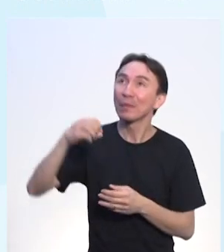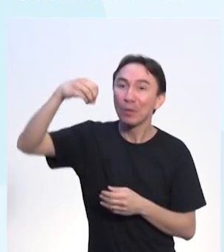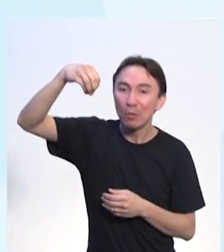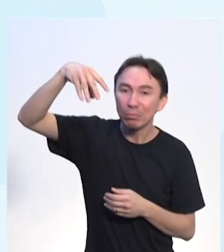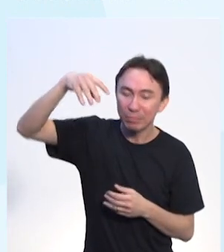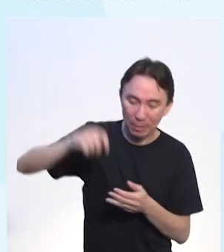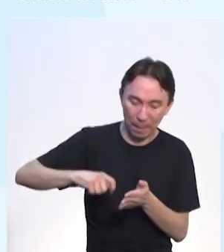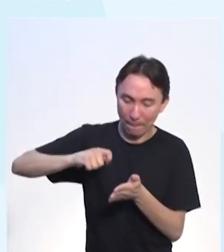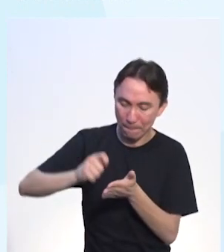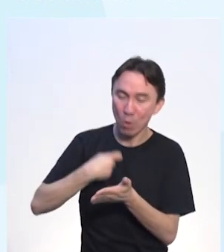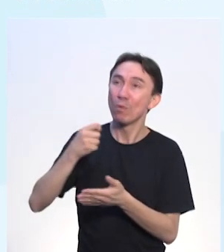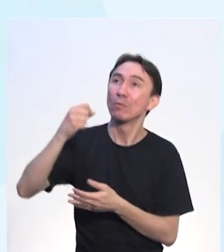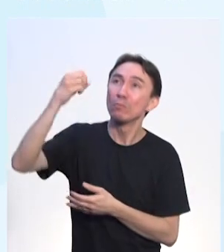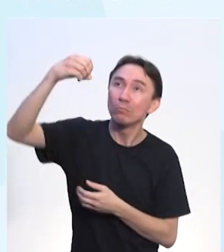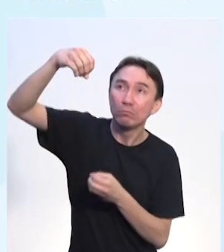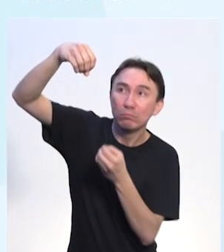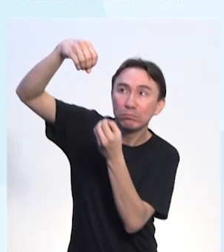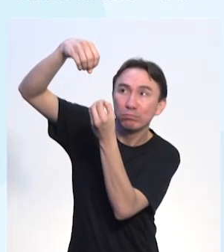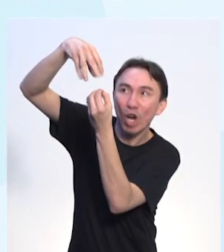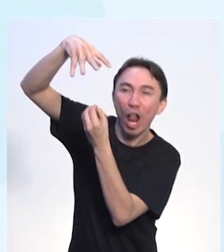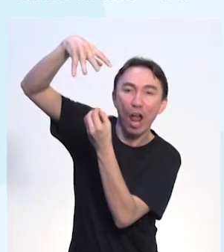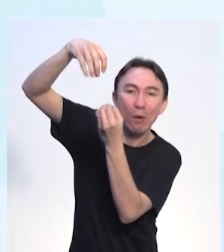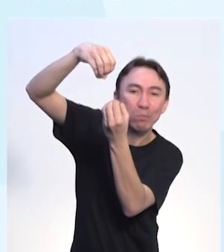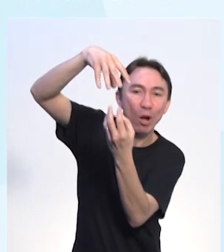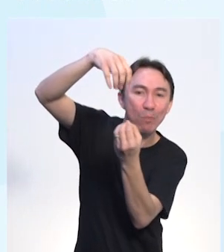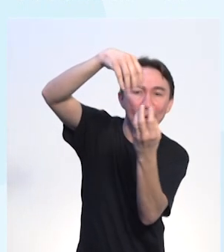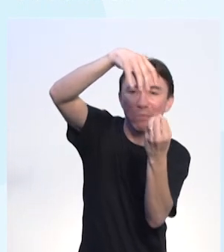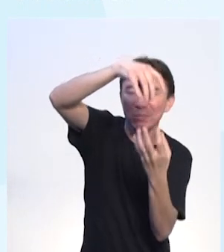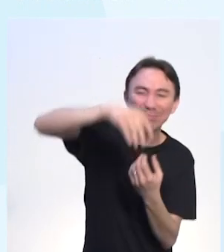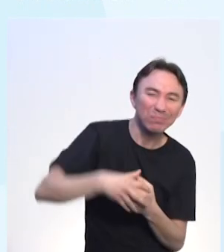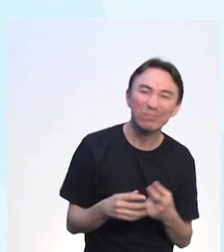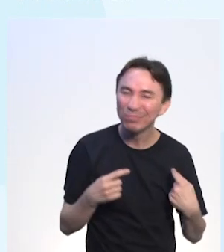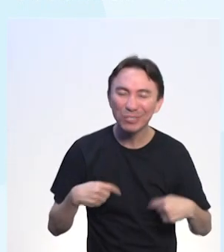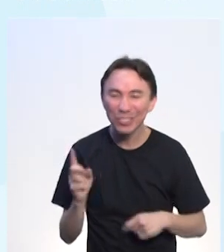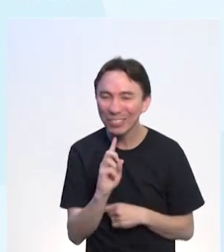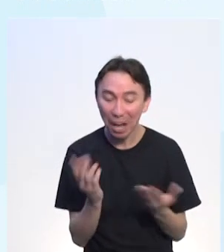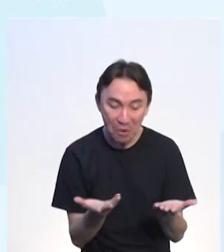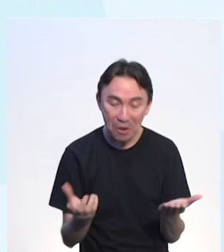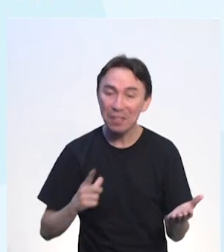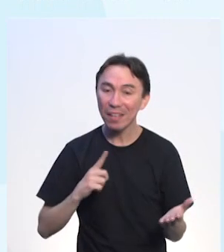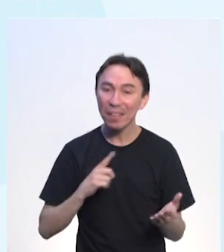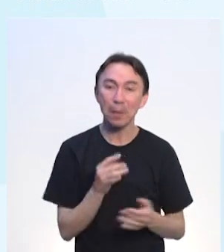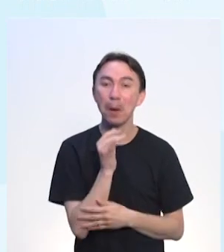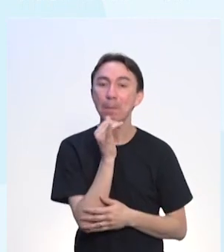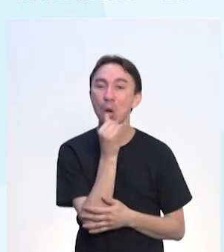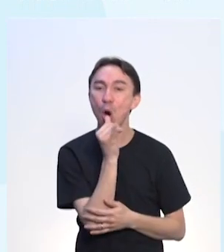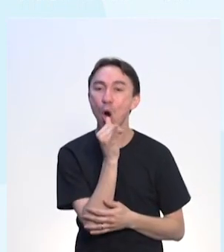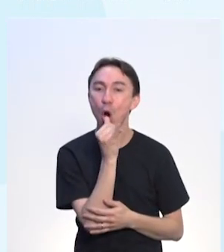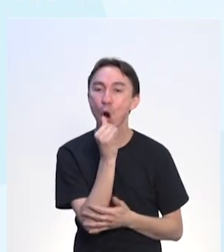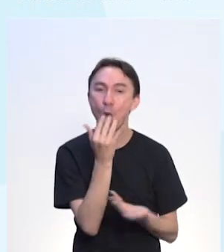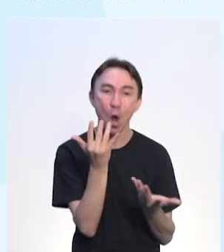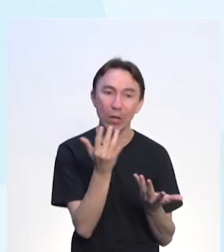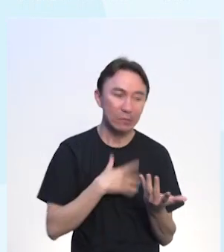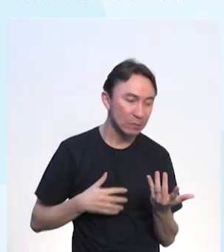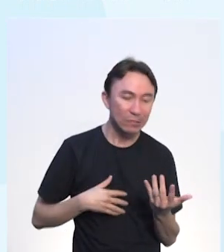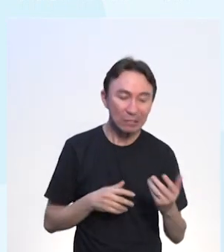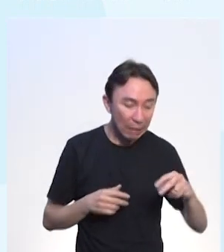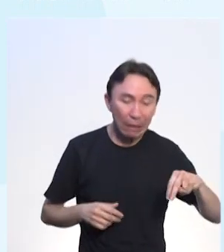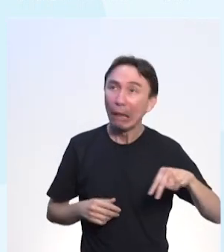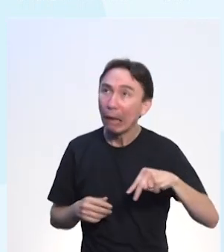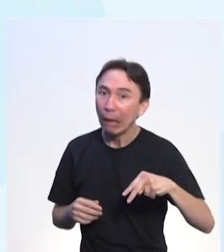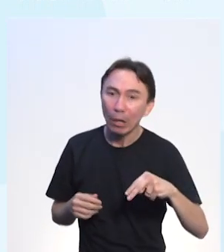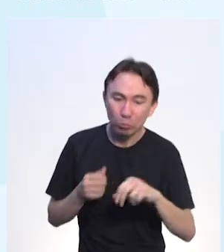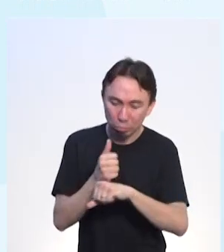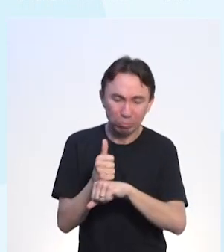acendendo poste por poste. A gente justamente tem energia elétrica, então esse trabalho acaba se tornando obsoleto, né? Acaba se